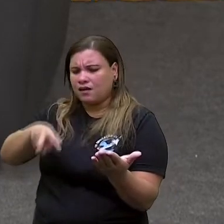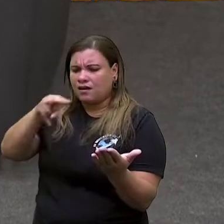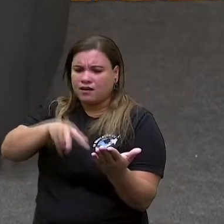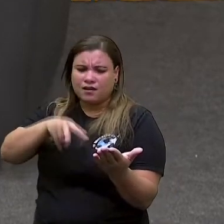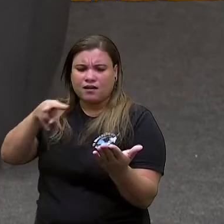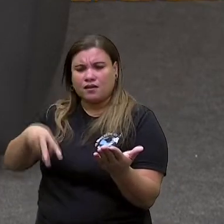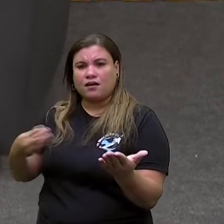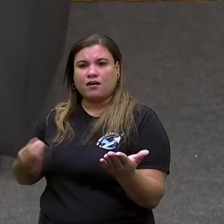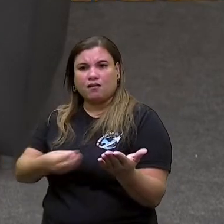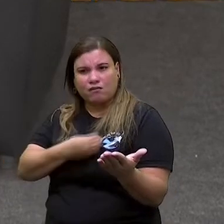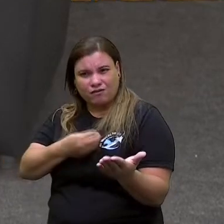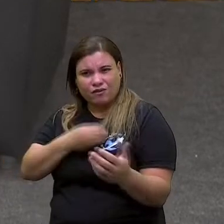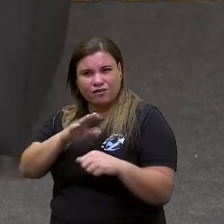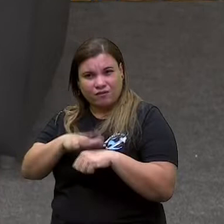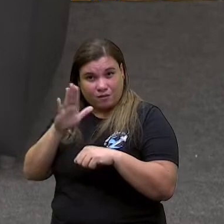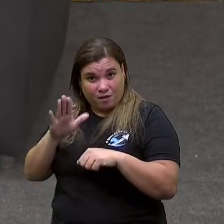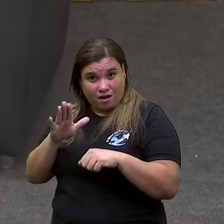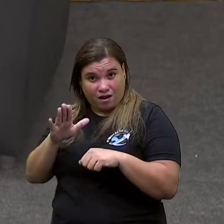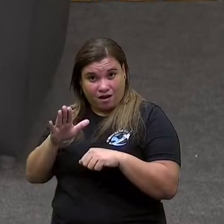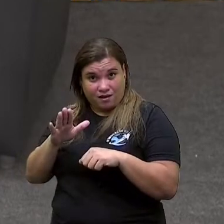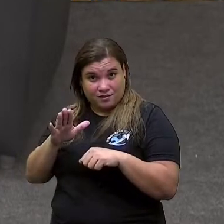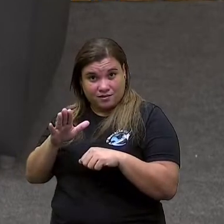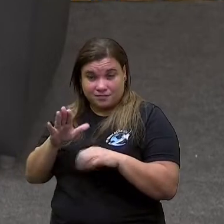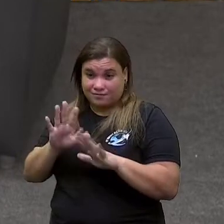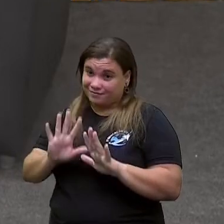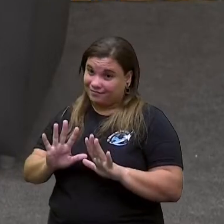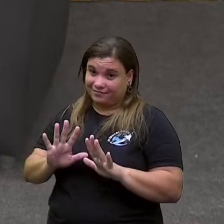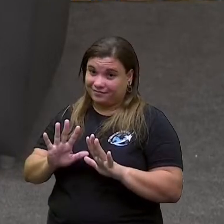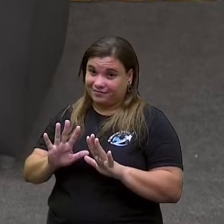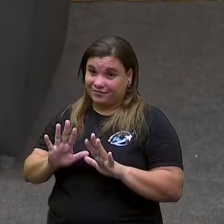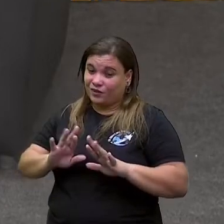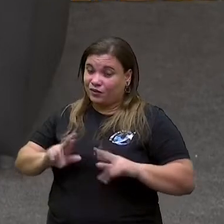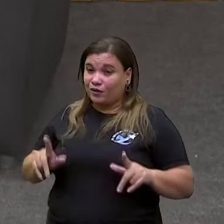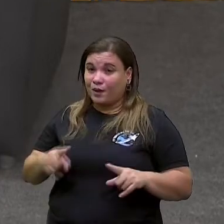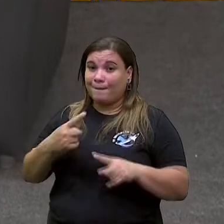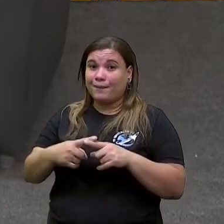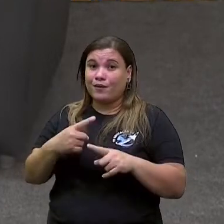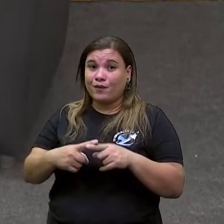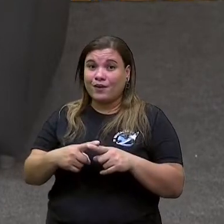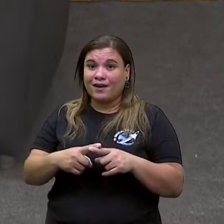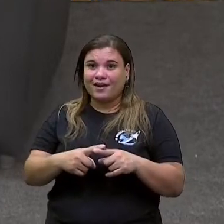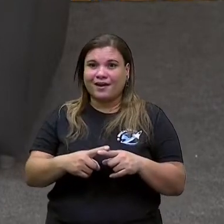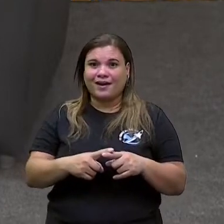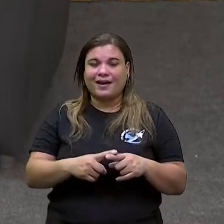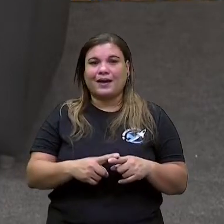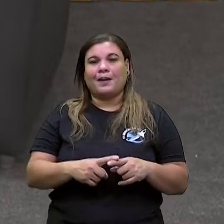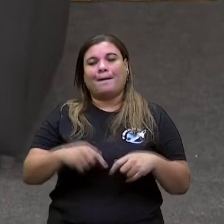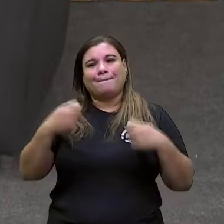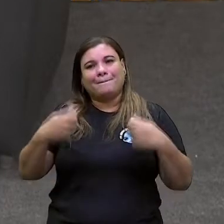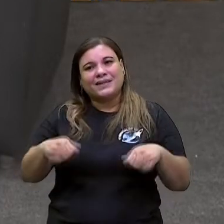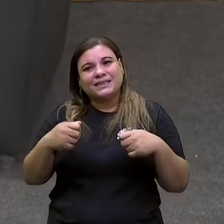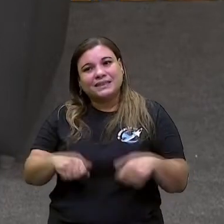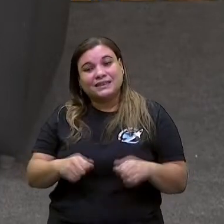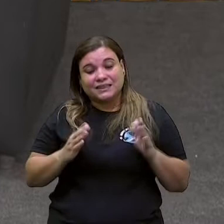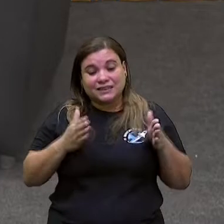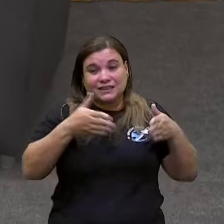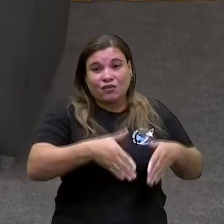normalmente gera uma melhor qualidade de vida e uma vida mais longeva é a literatura. Por